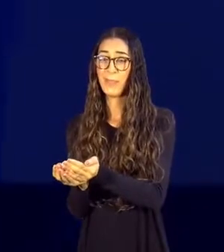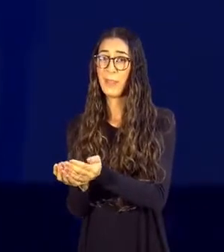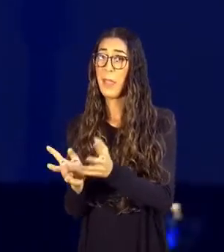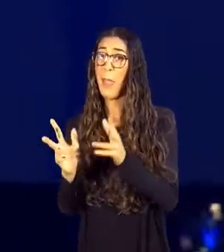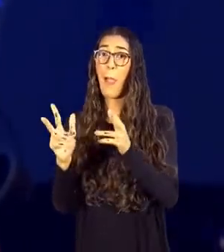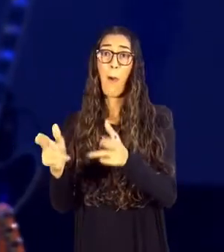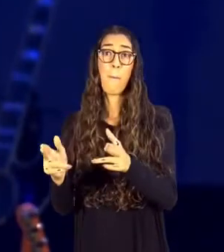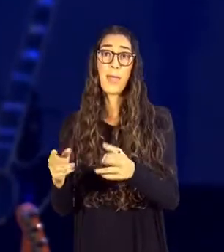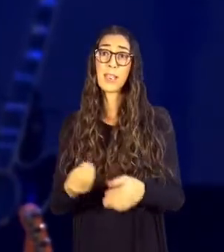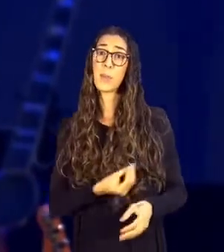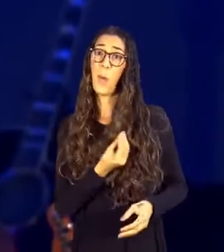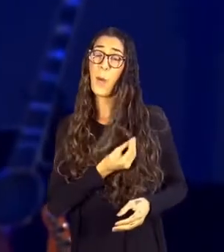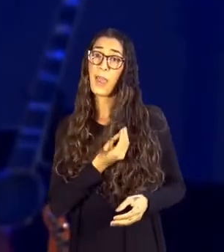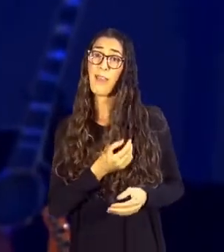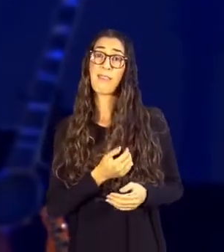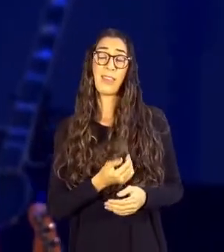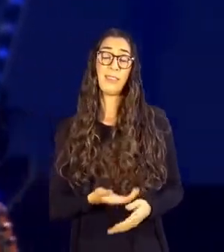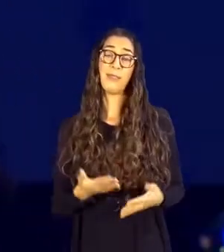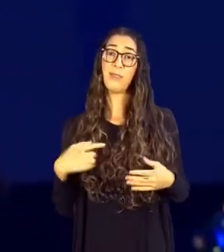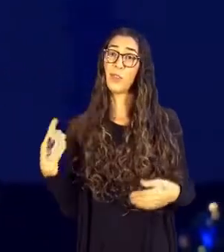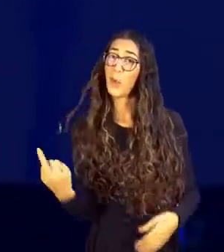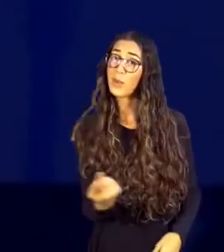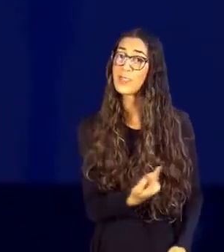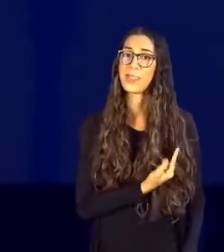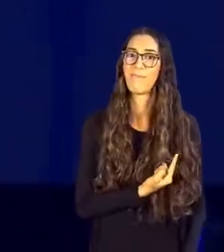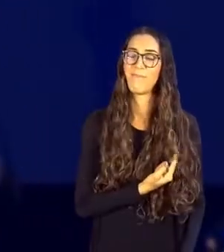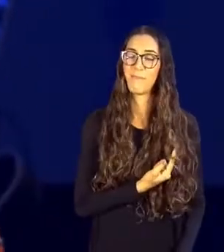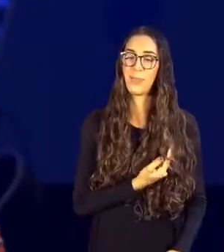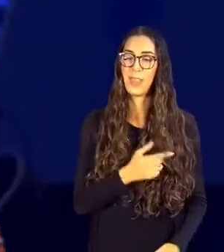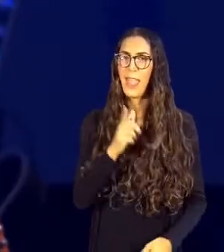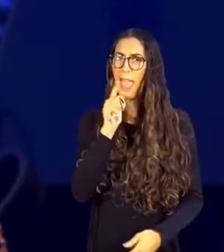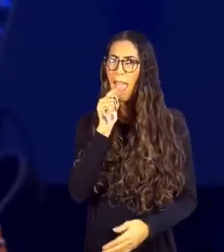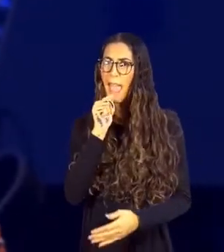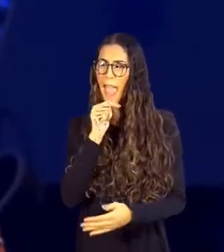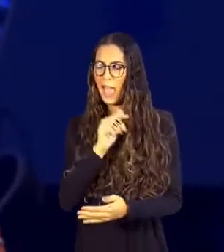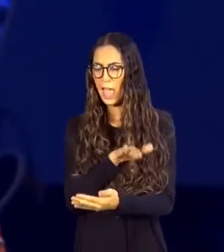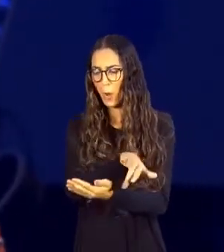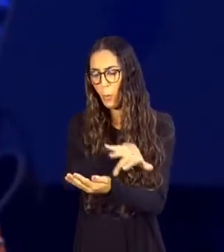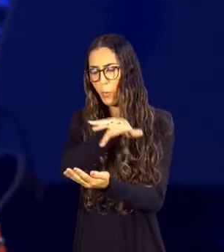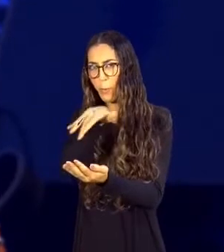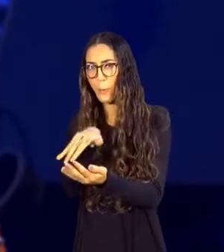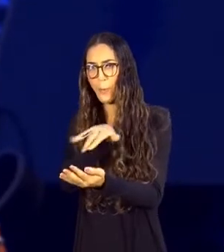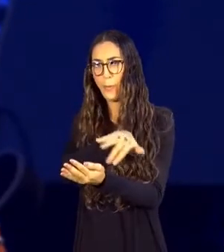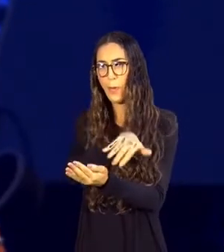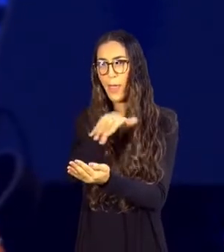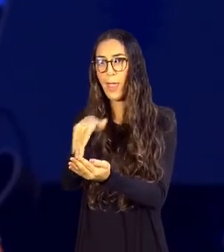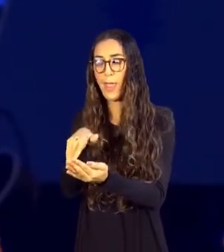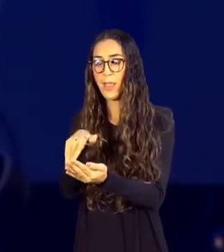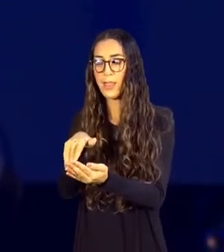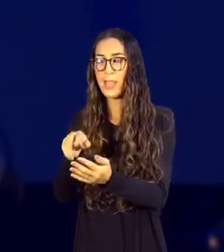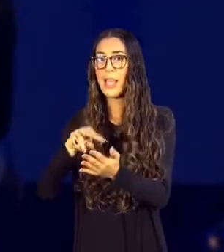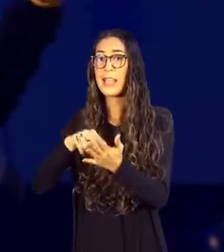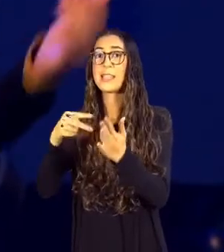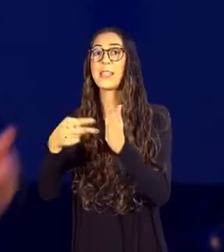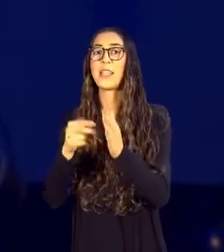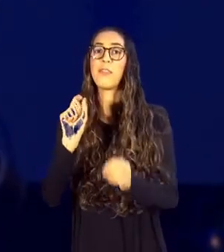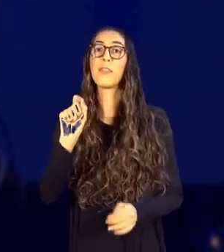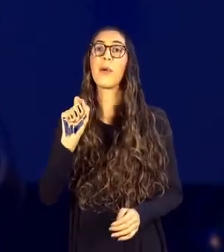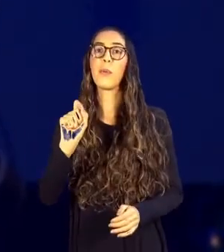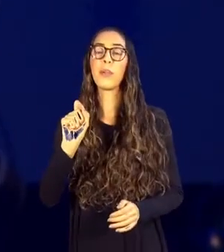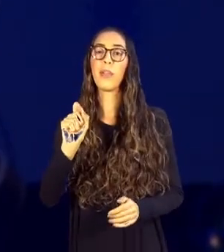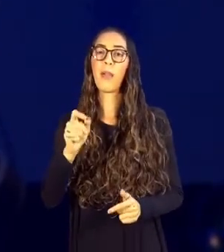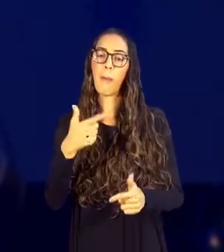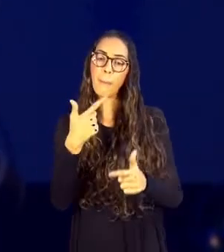de Deus, porque as águas são os problemas, as dificuldades, as angústias, a falta de vontade de